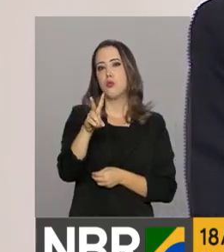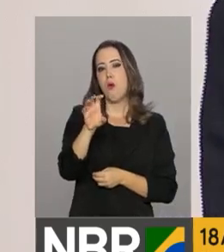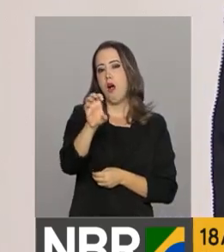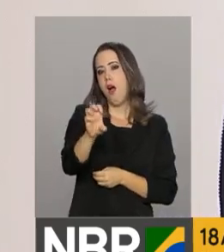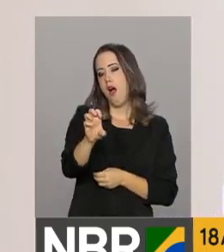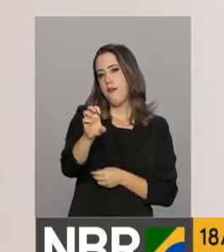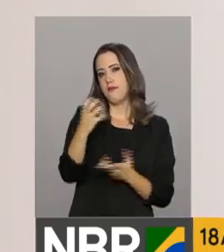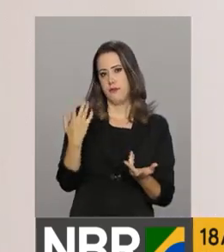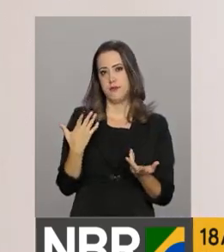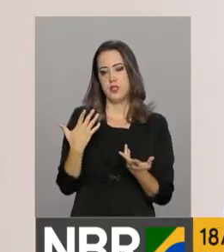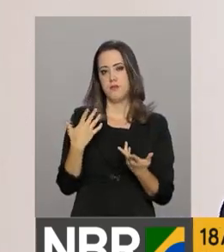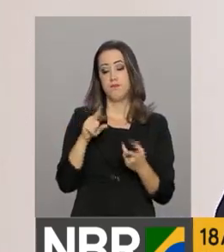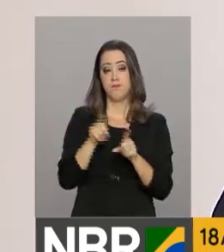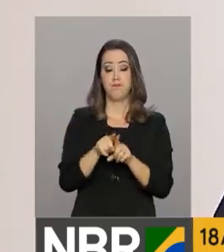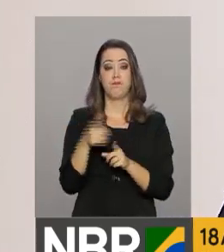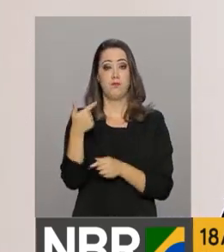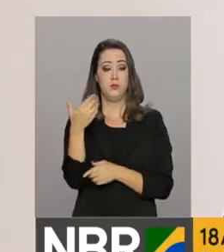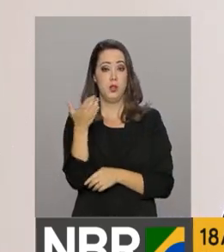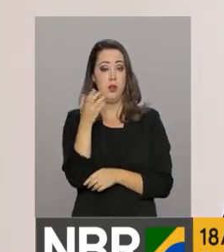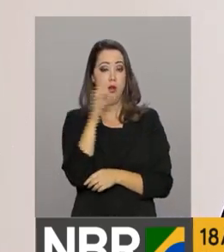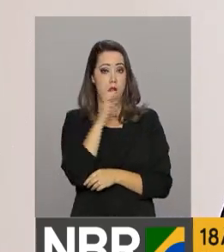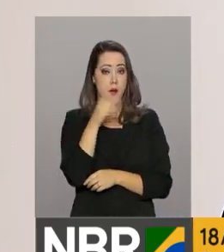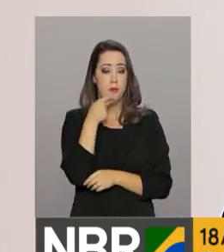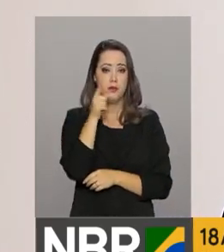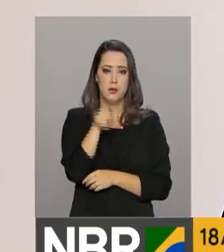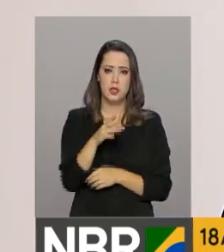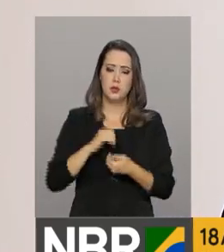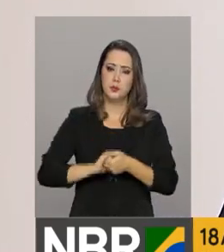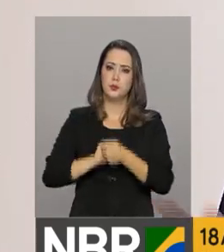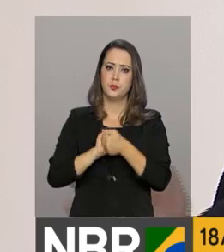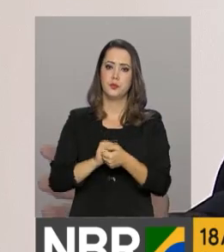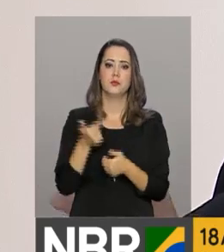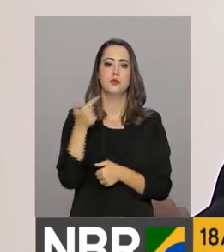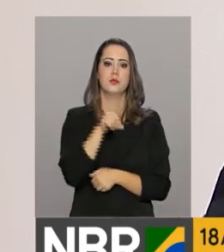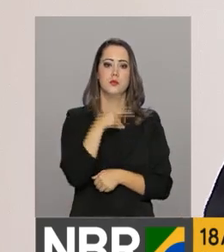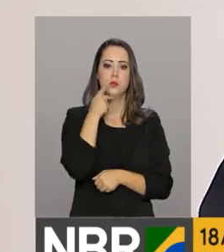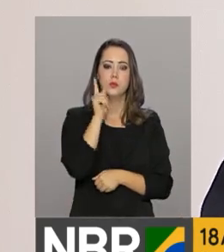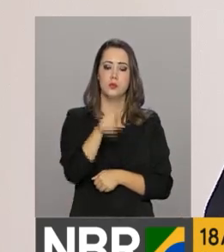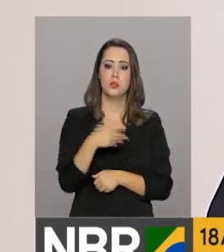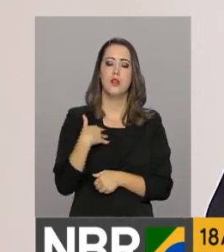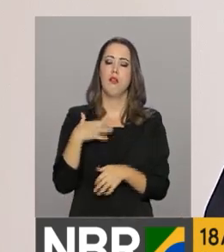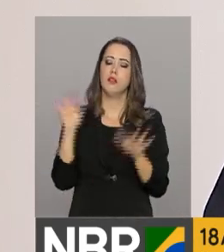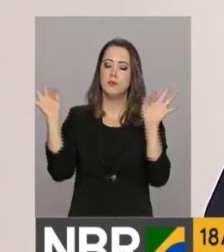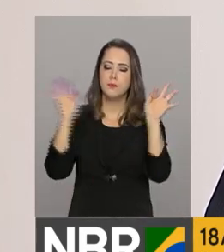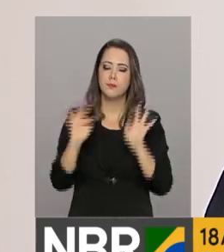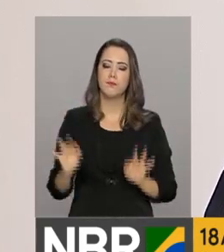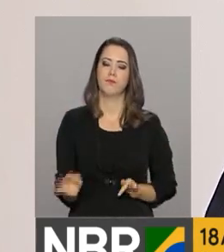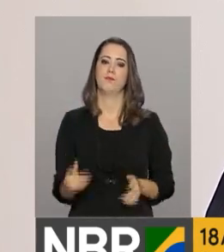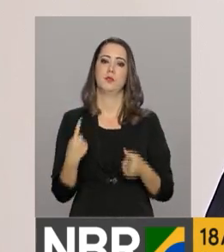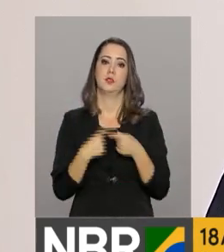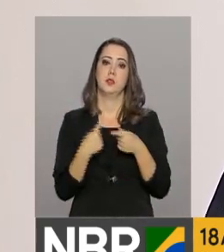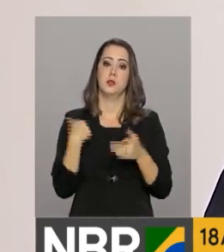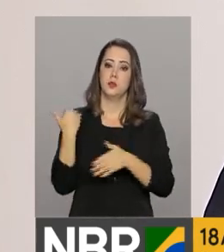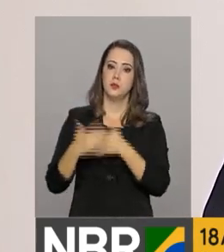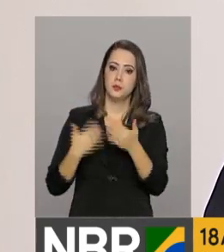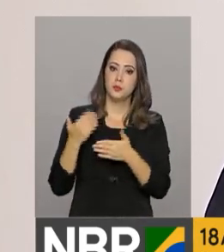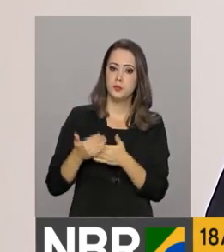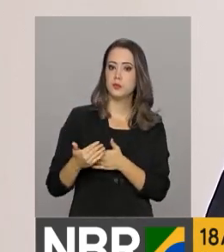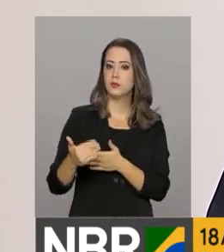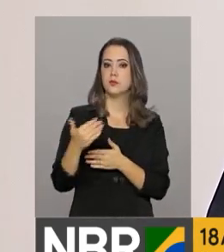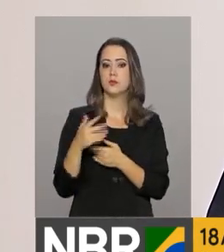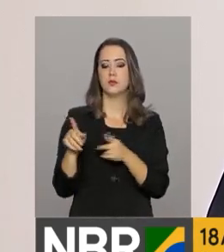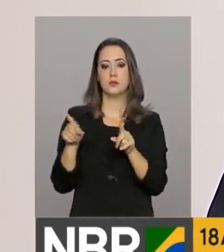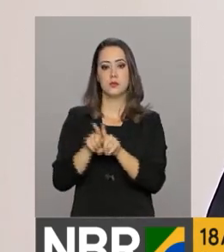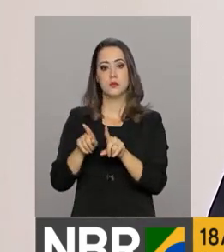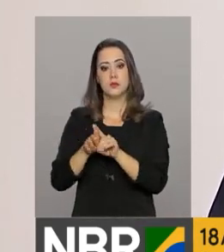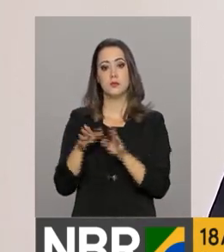rápidas palavras eu quero mais uma vez cumprimentar e dizer que estou muito feliz por ter ao longo do tempo também